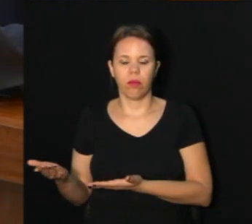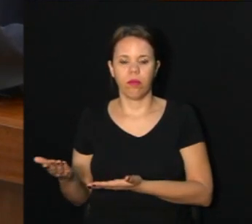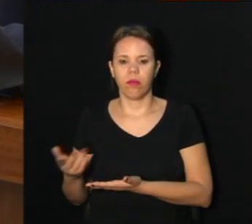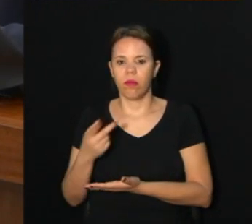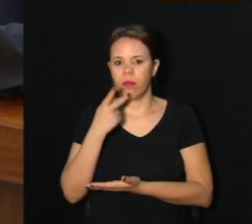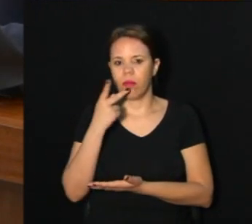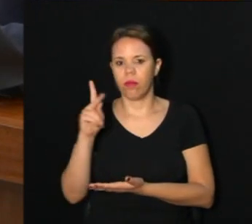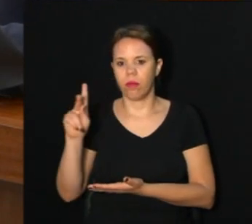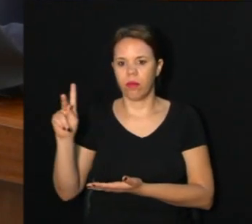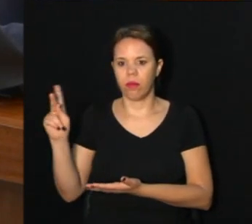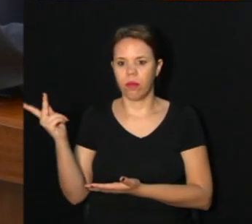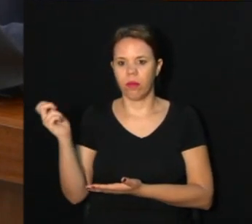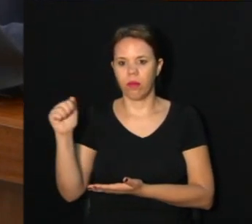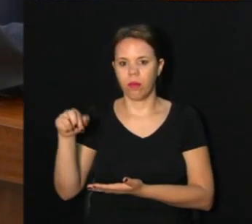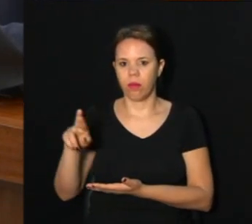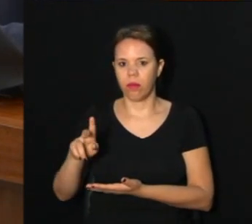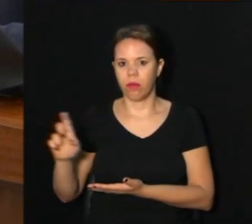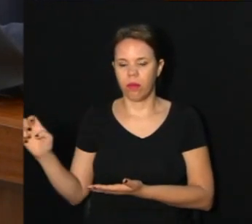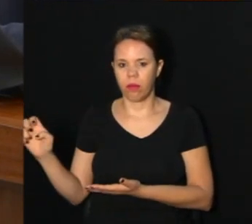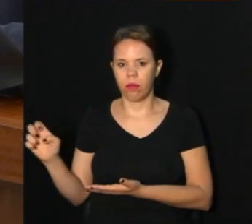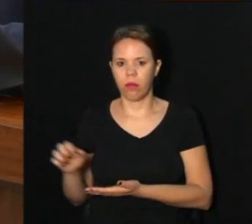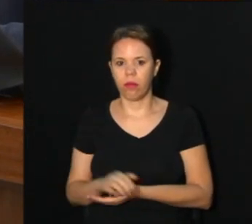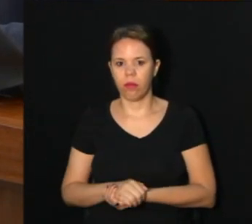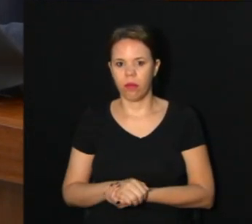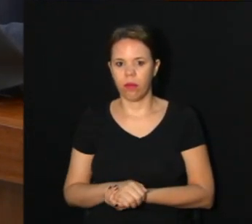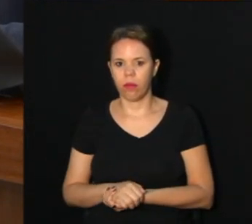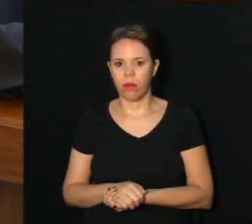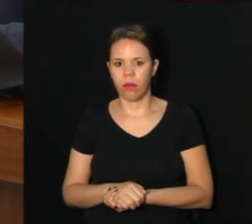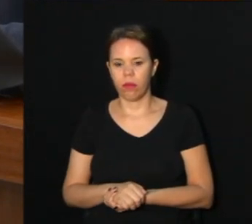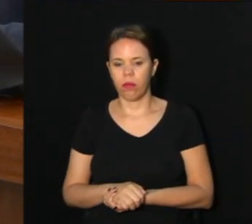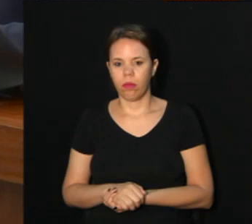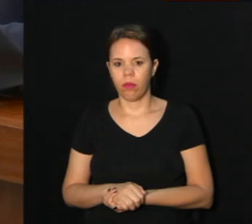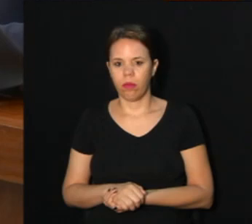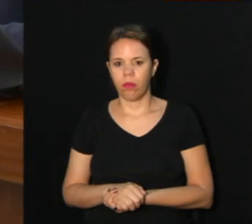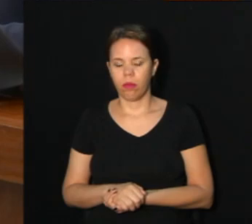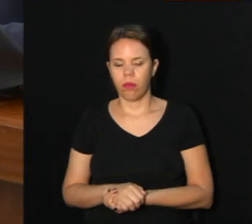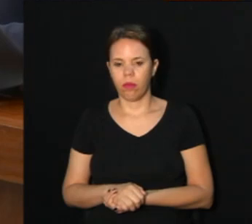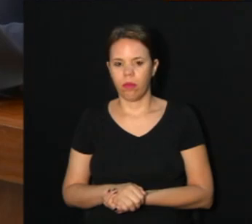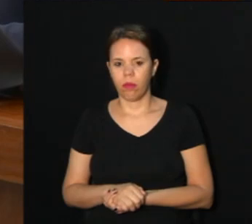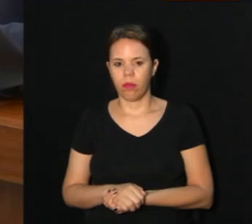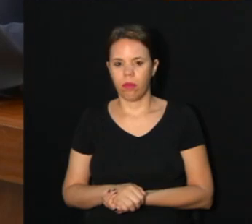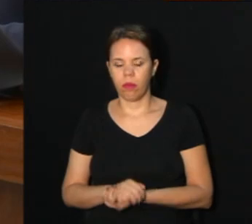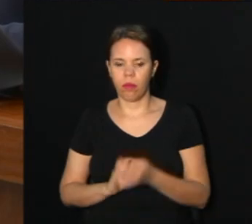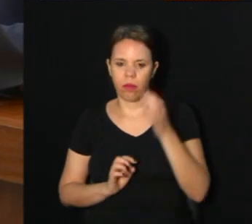ao Henrique Subi. Não, eu só estou... Desculpa.